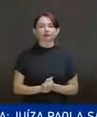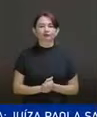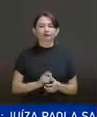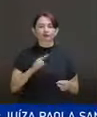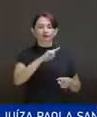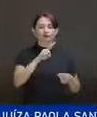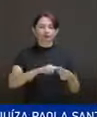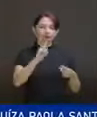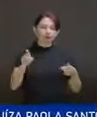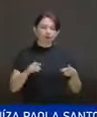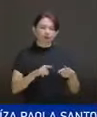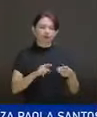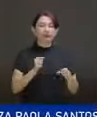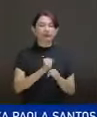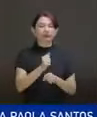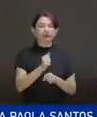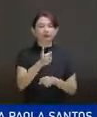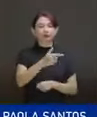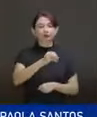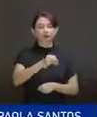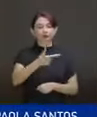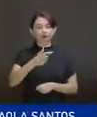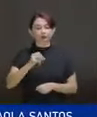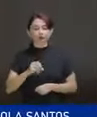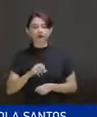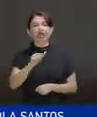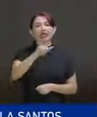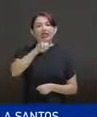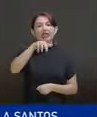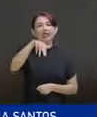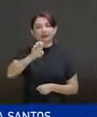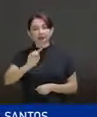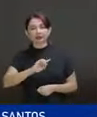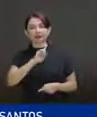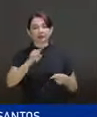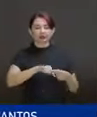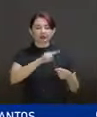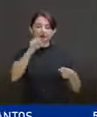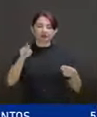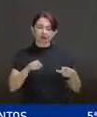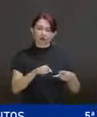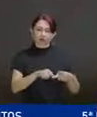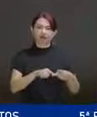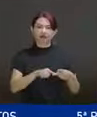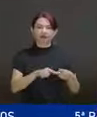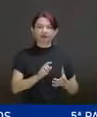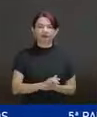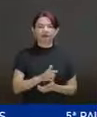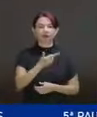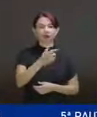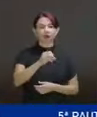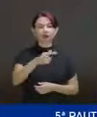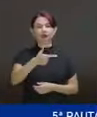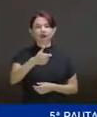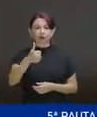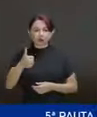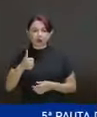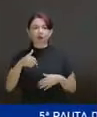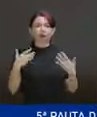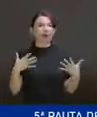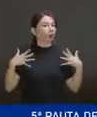489 de 2020 e das AIMES 0600 002 e 0600 003 de